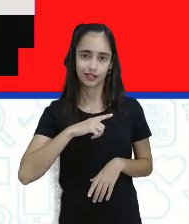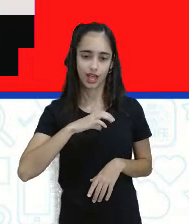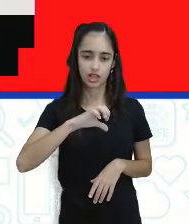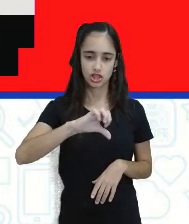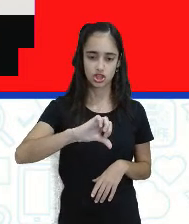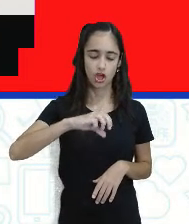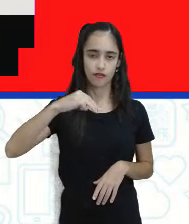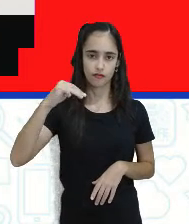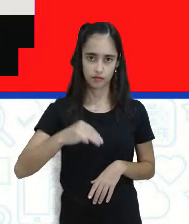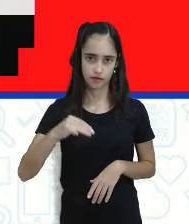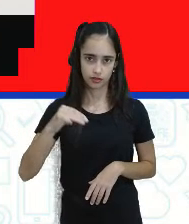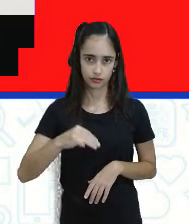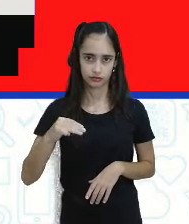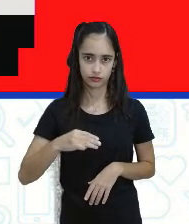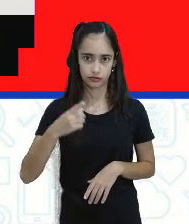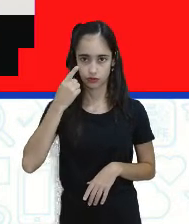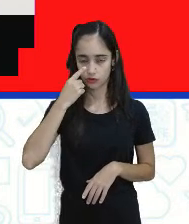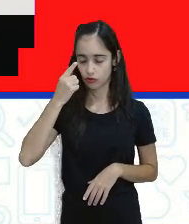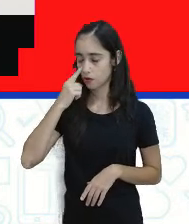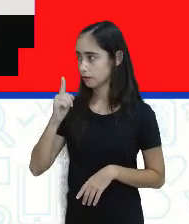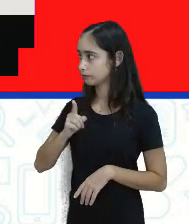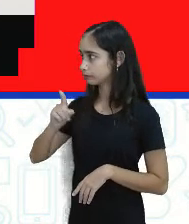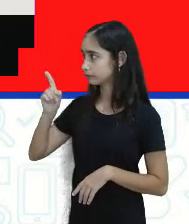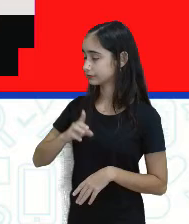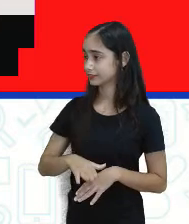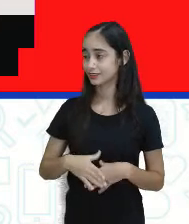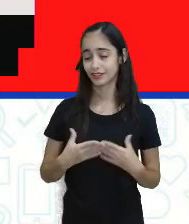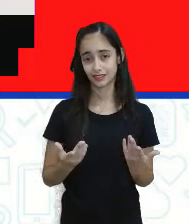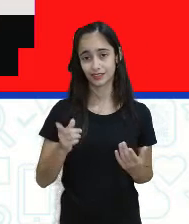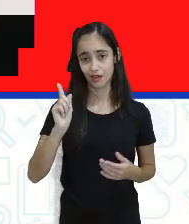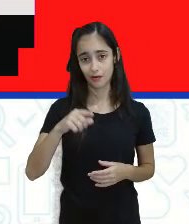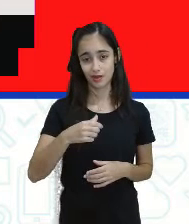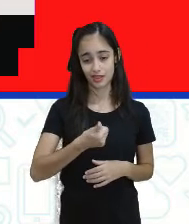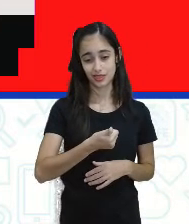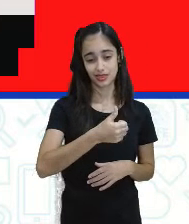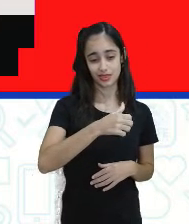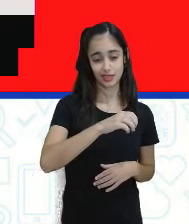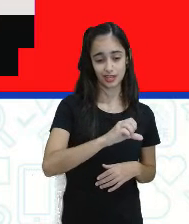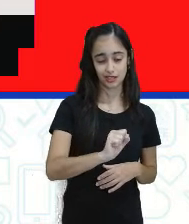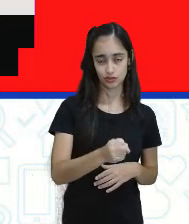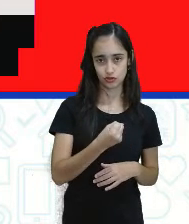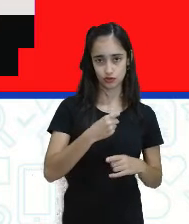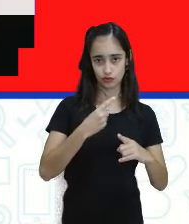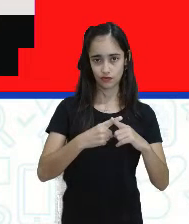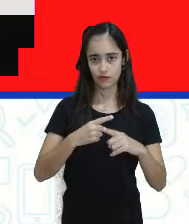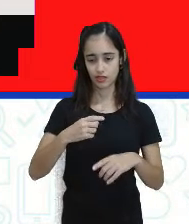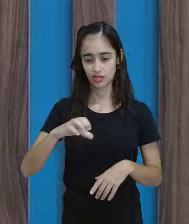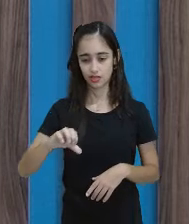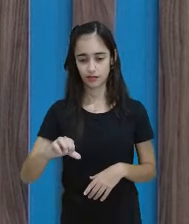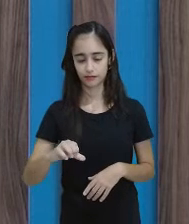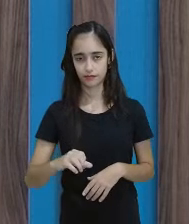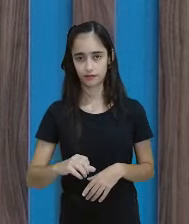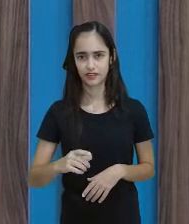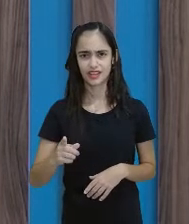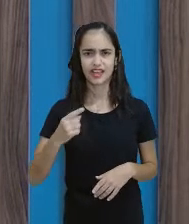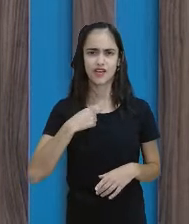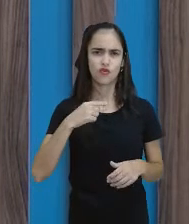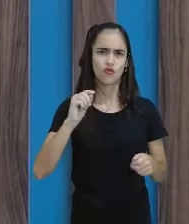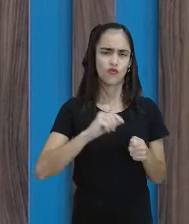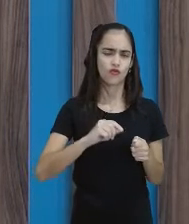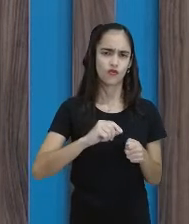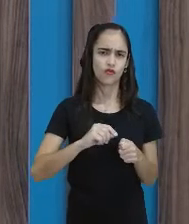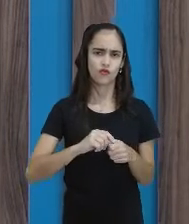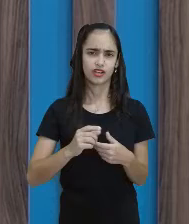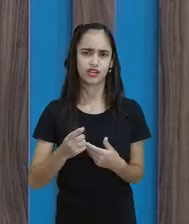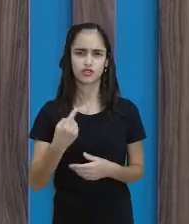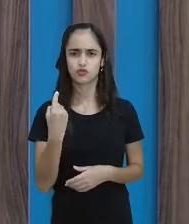da quadra. Então, é 18 por 9. Eu fiz uma aula, só que foi com a quadra de futsal, né? Que Sim. pode ser adaptada para vôlei. Eu não sei